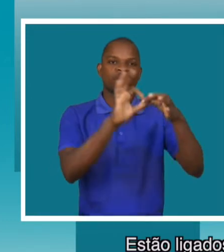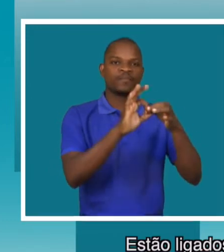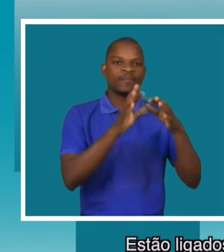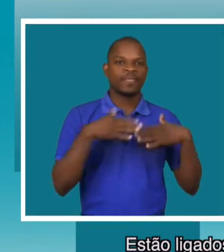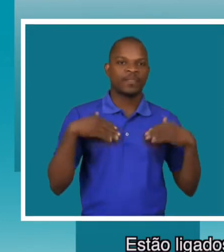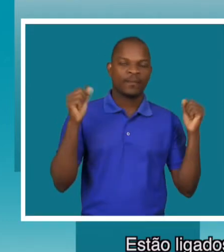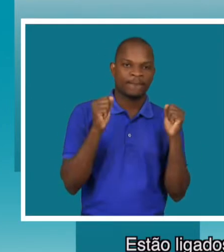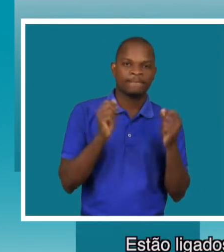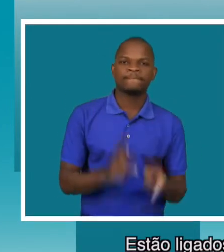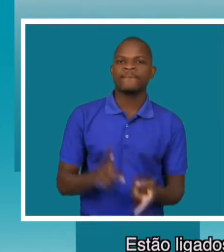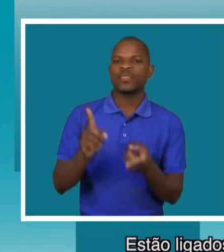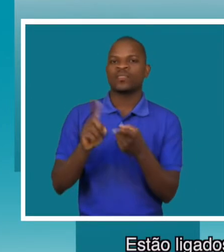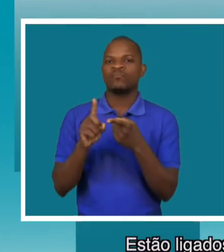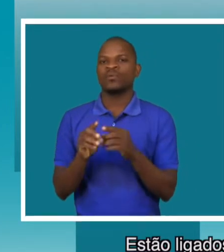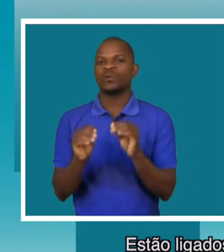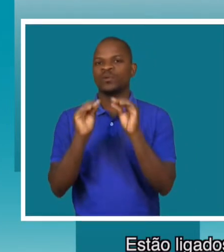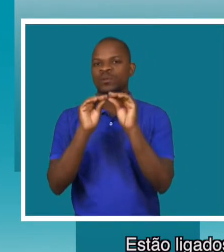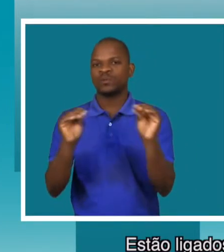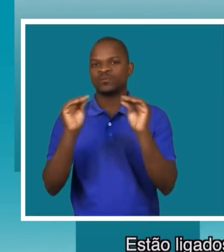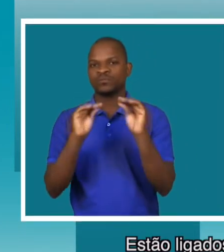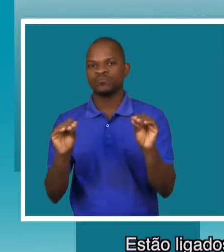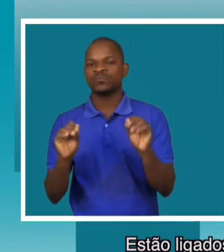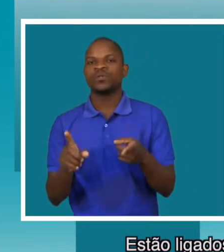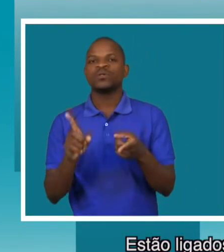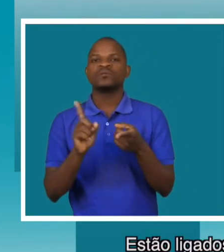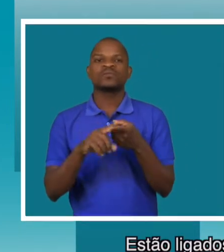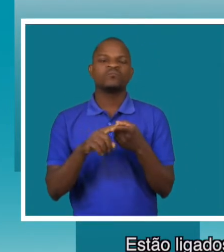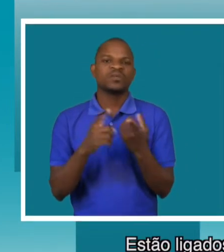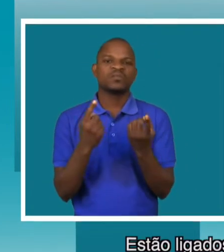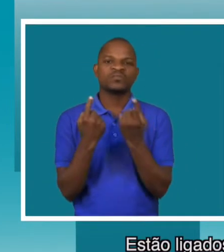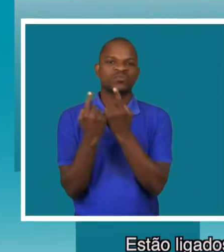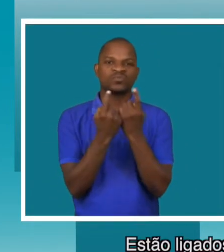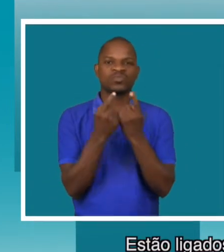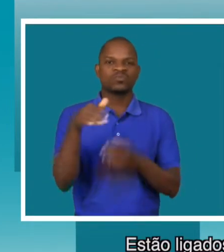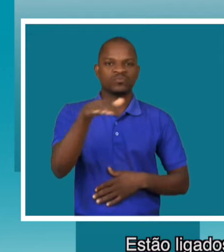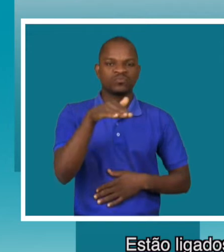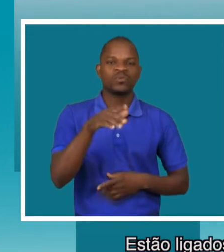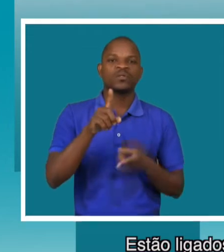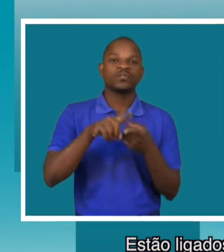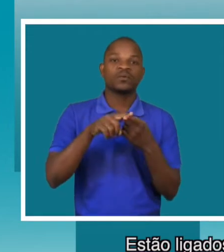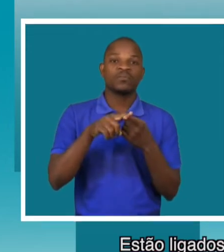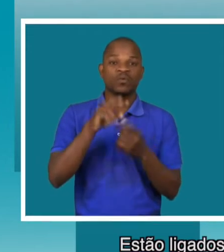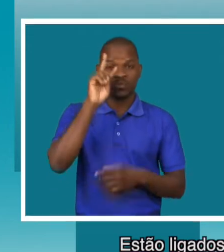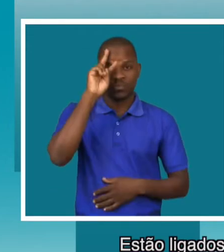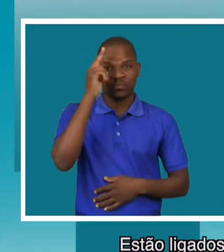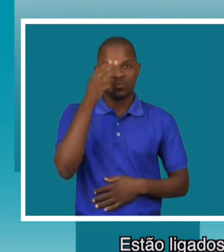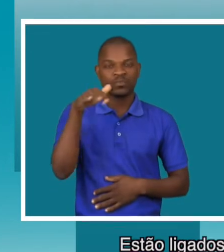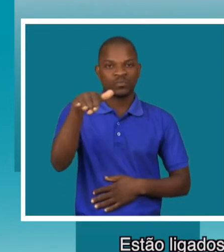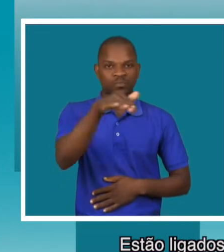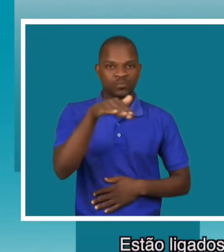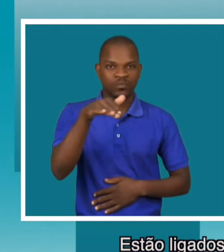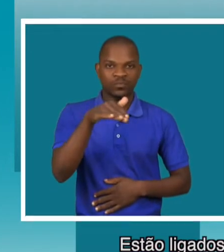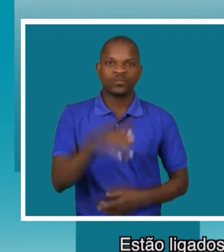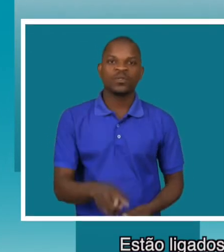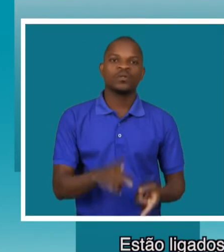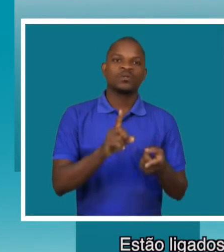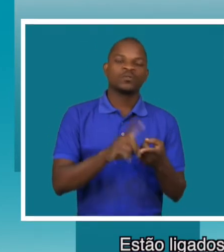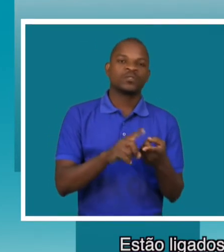educação, está ligado às normas sociais e atitudes na comunidade, está ligado ao